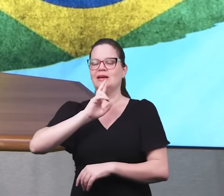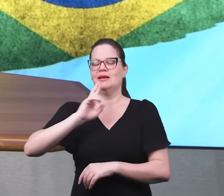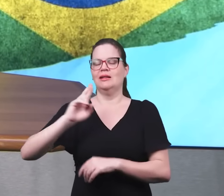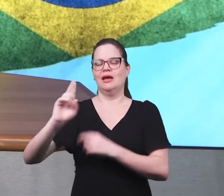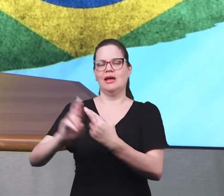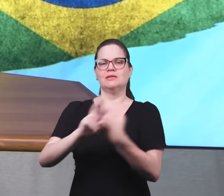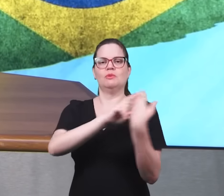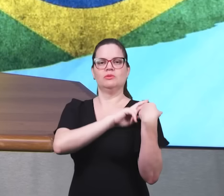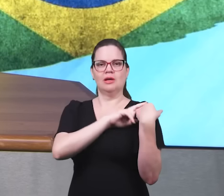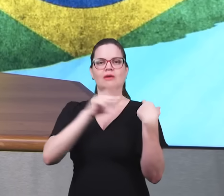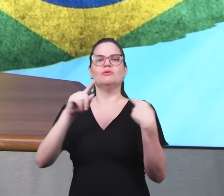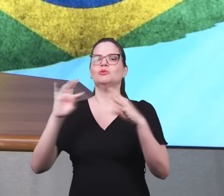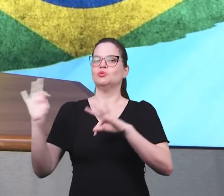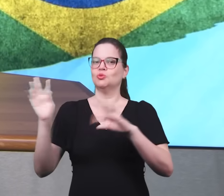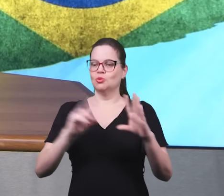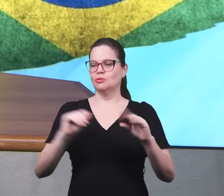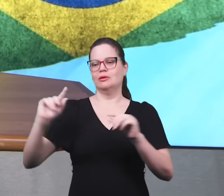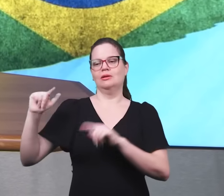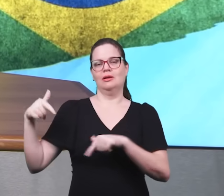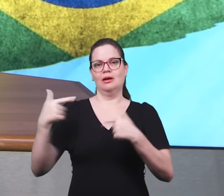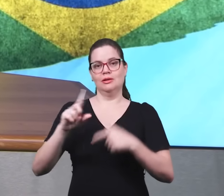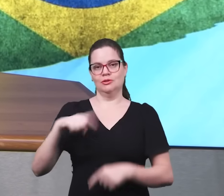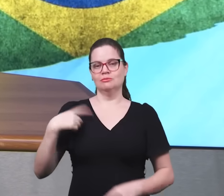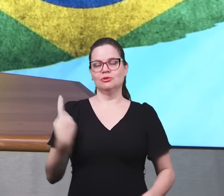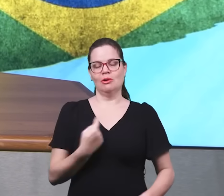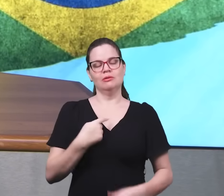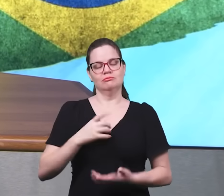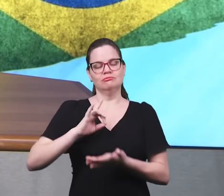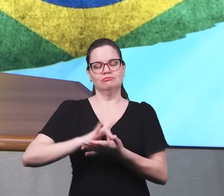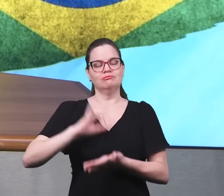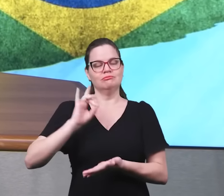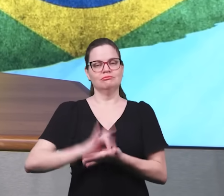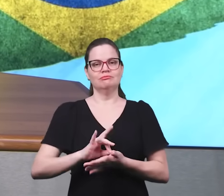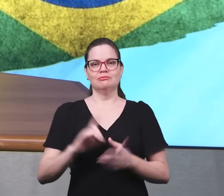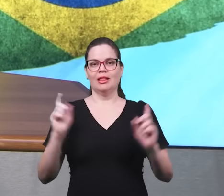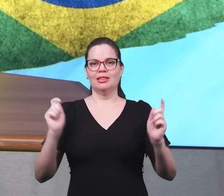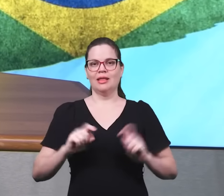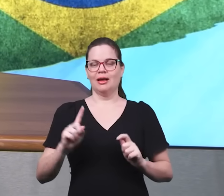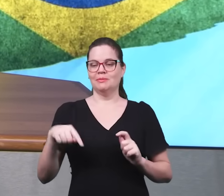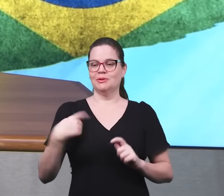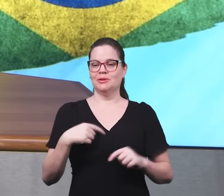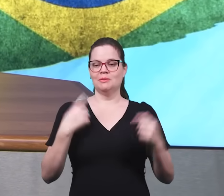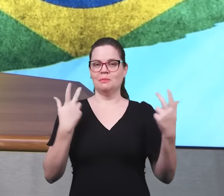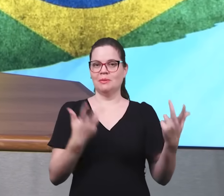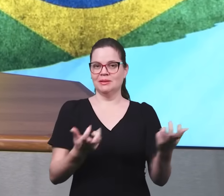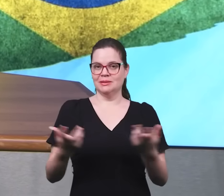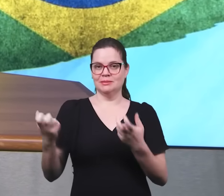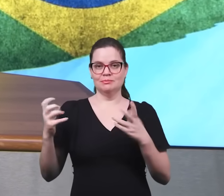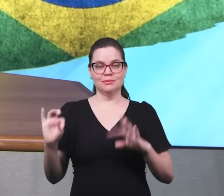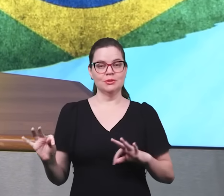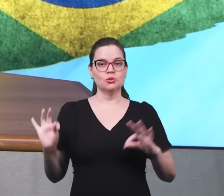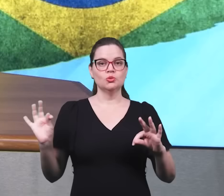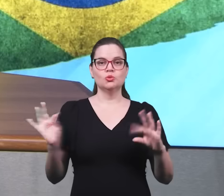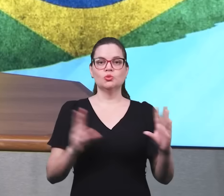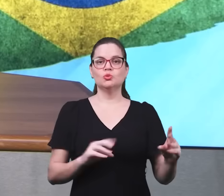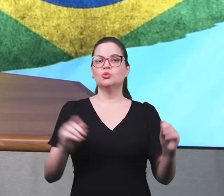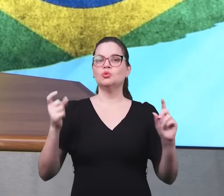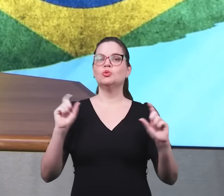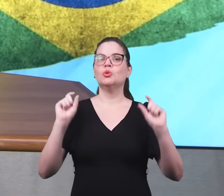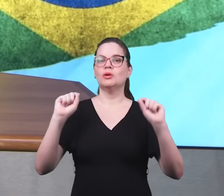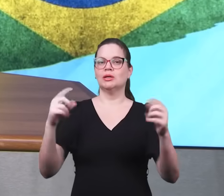ele age por nós, aí verdadeiramente nós podemos contemplar aquilo que estão nos